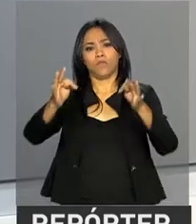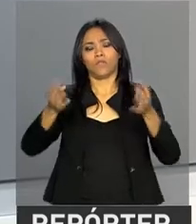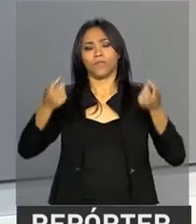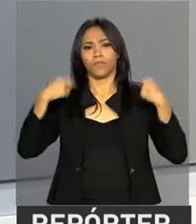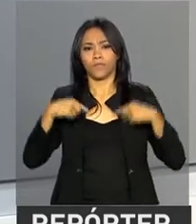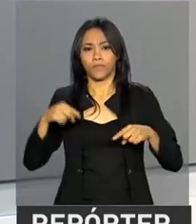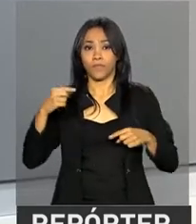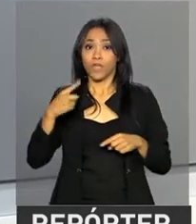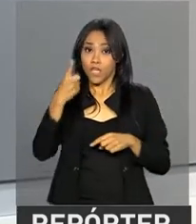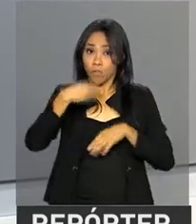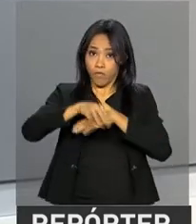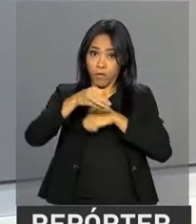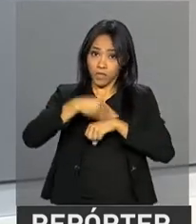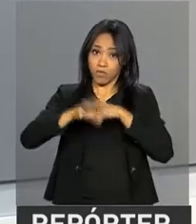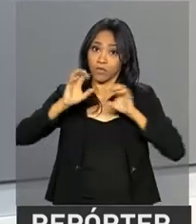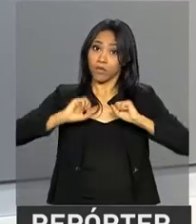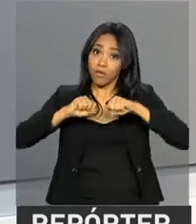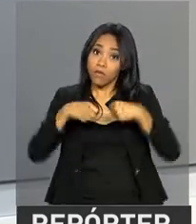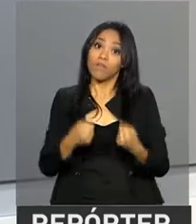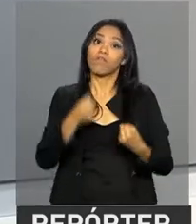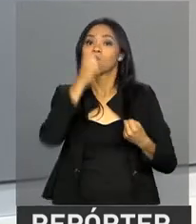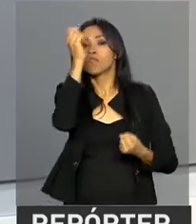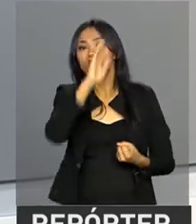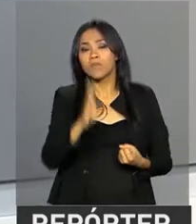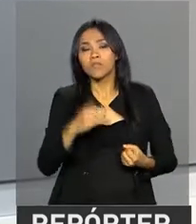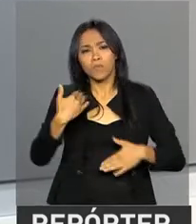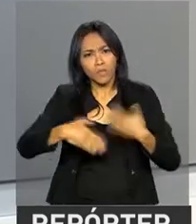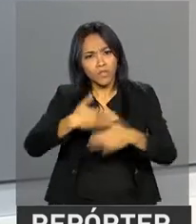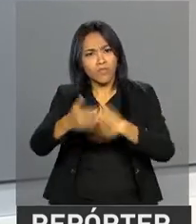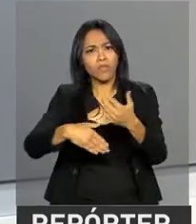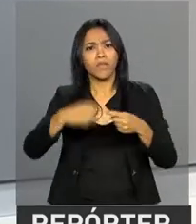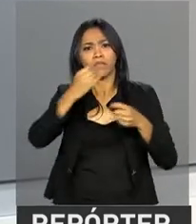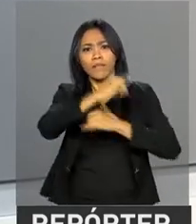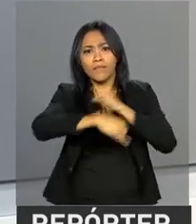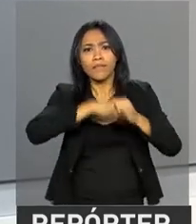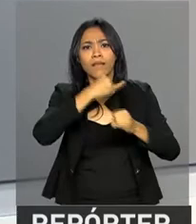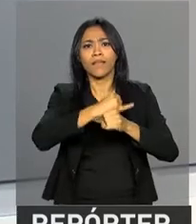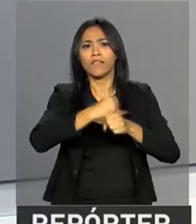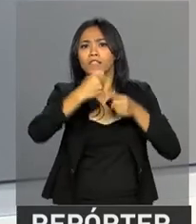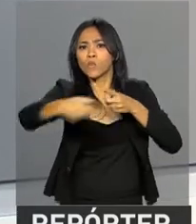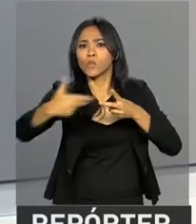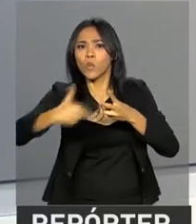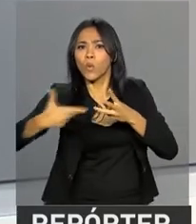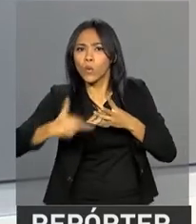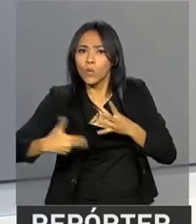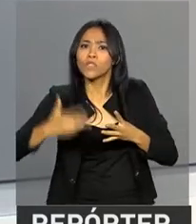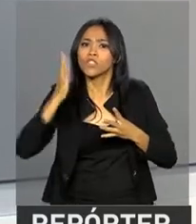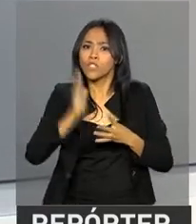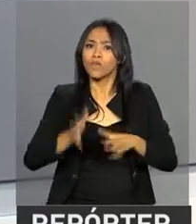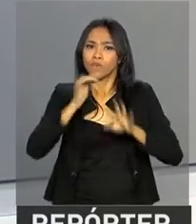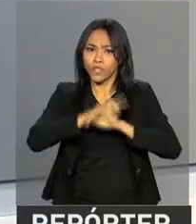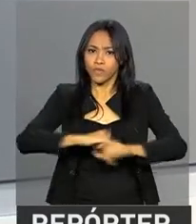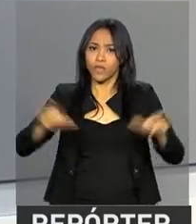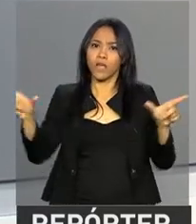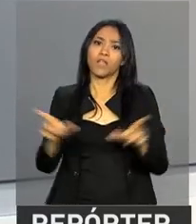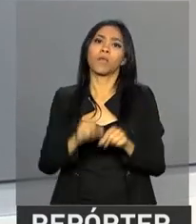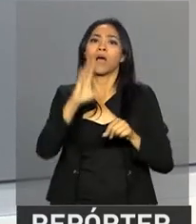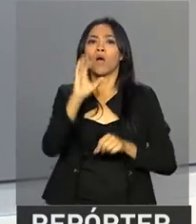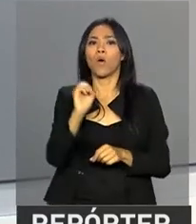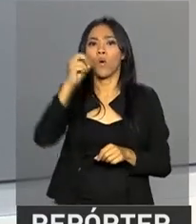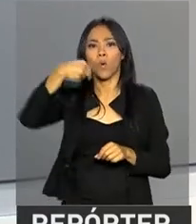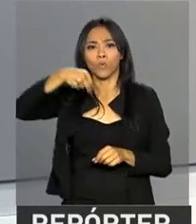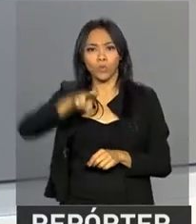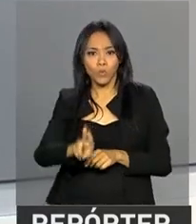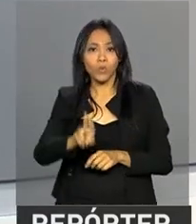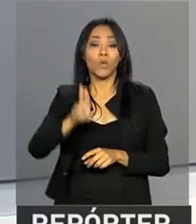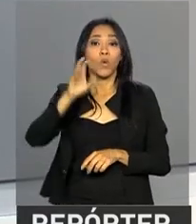o potencial do brasil para o desenvolvimento da internet das coisas foi divulgado pela organização das nações unidas de acordo com a onu o brasil